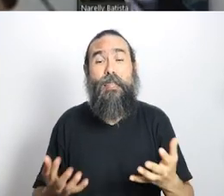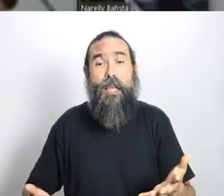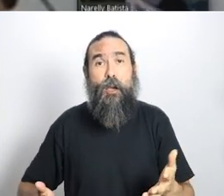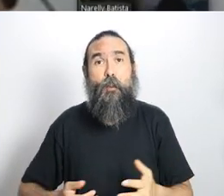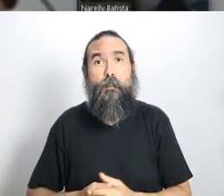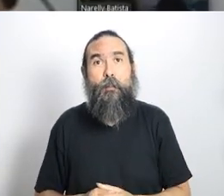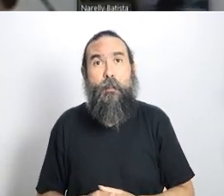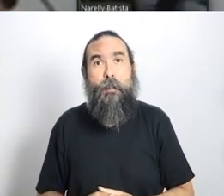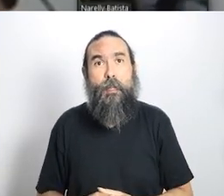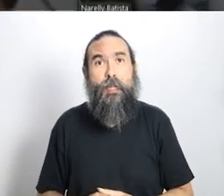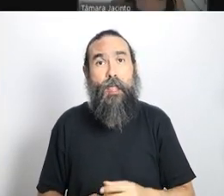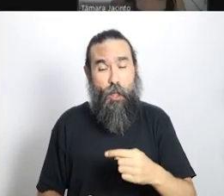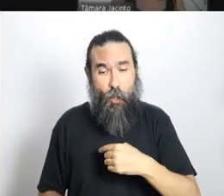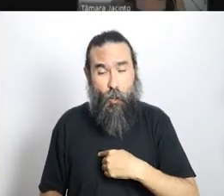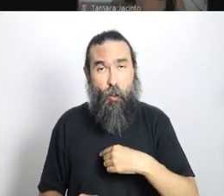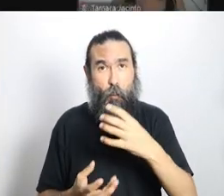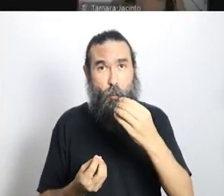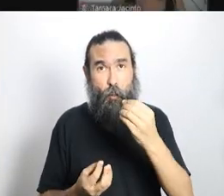Eu